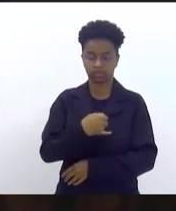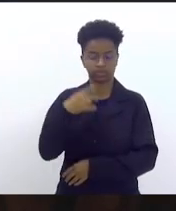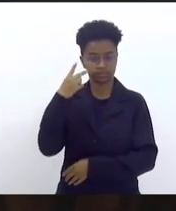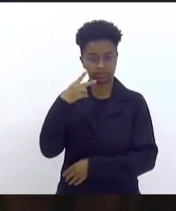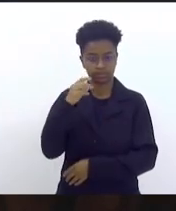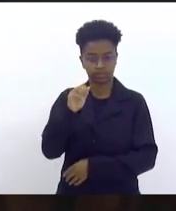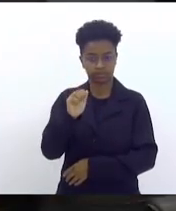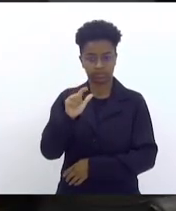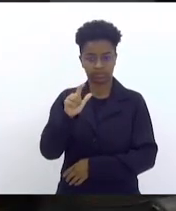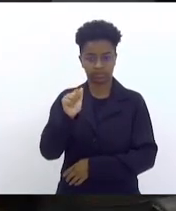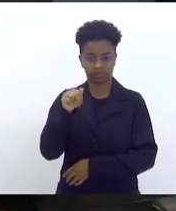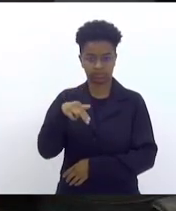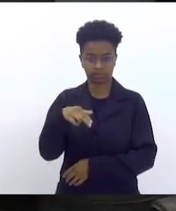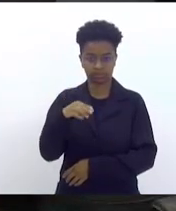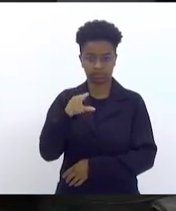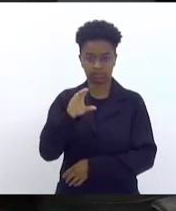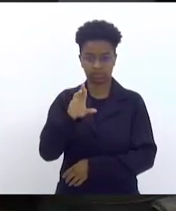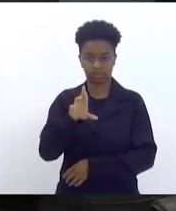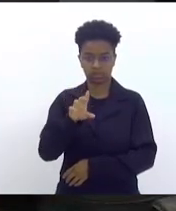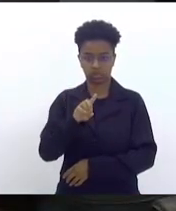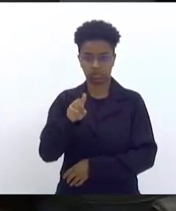Alan Cruz